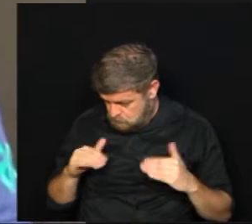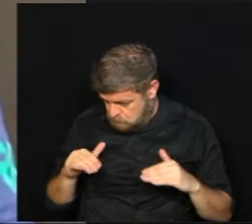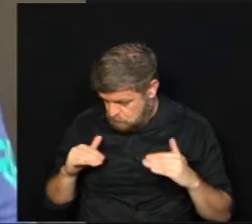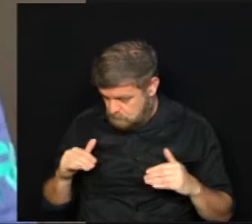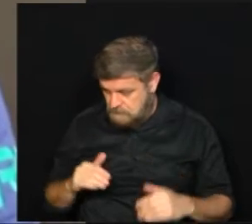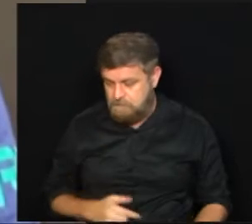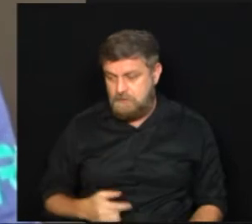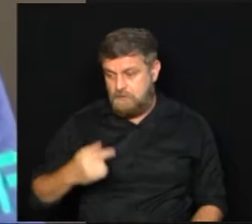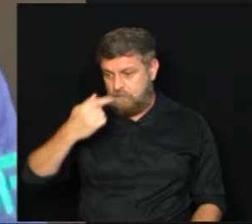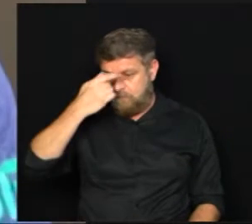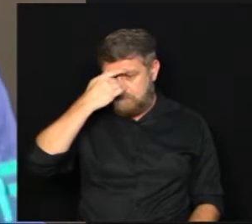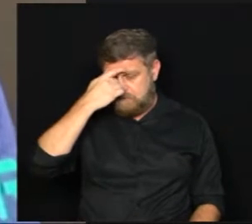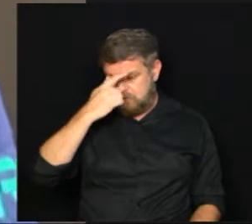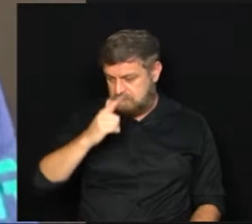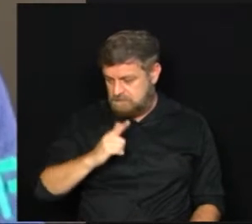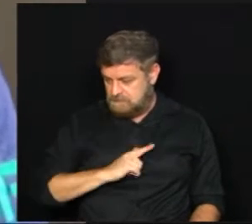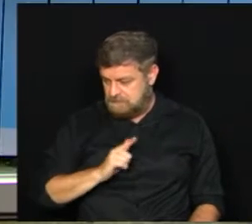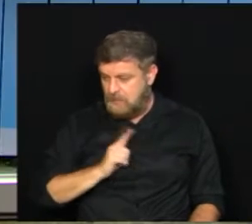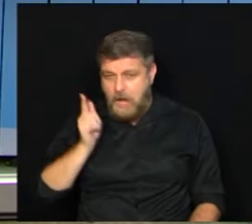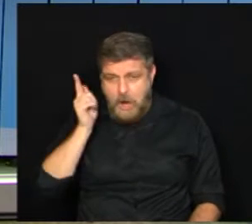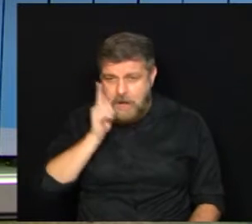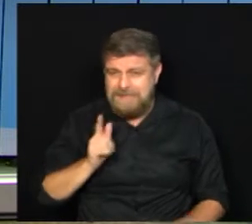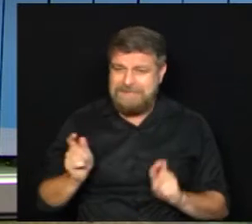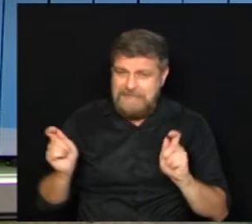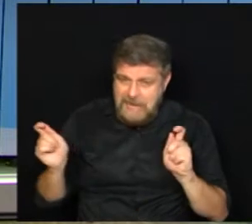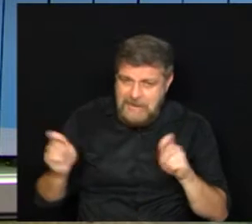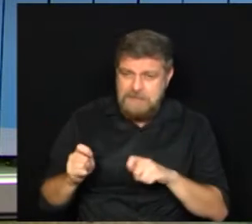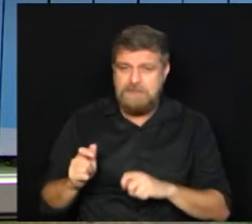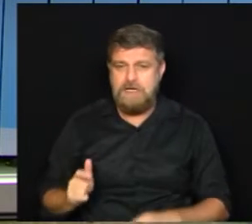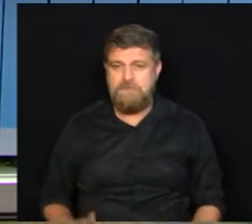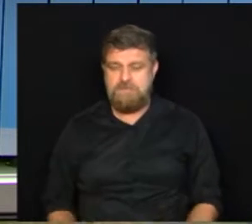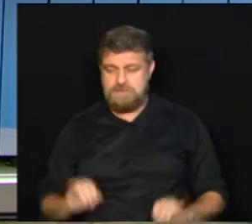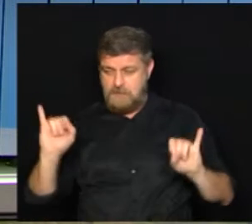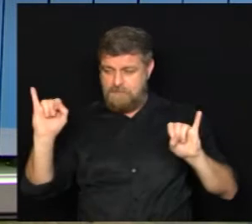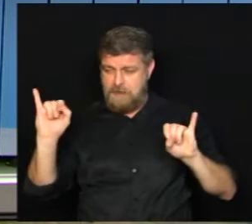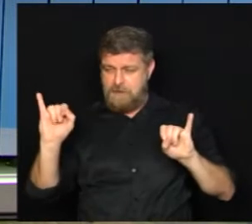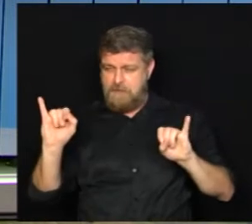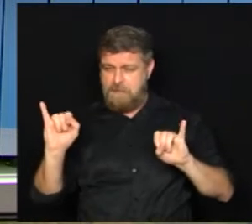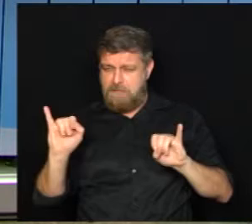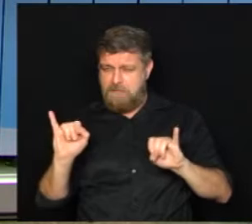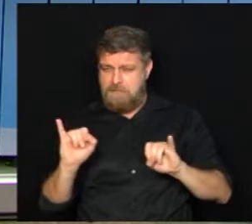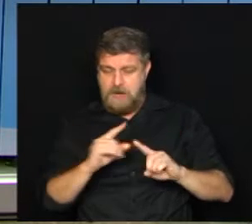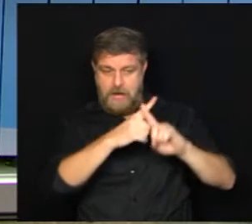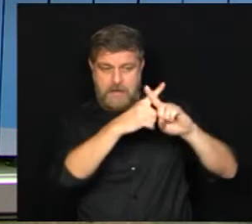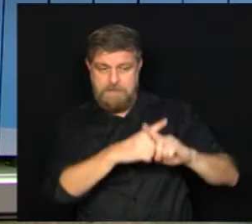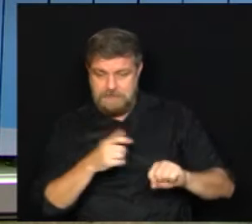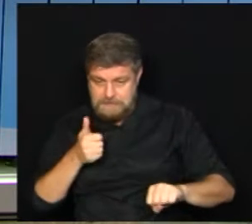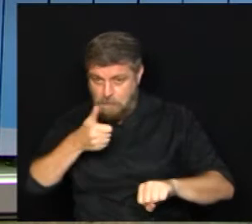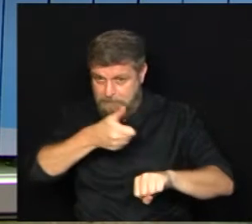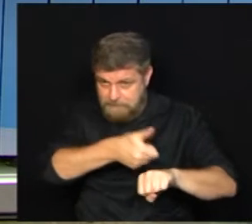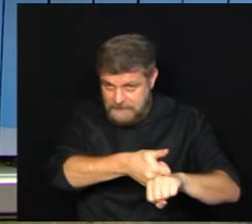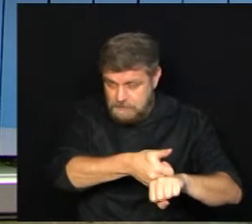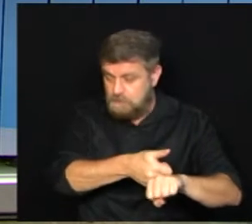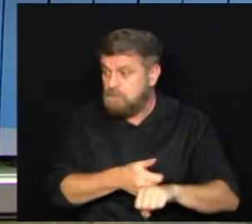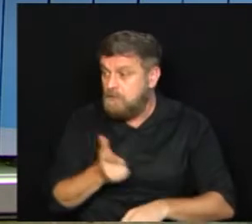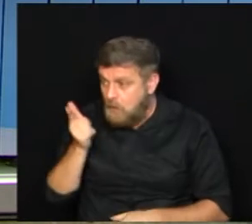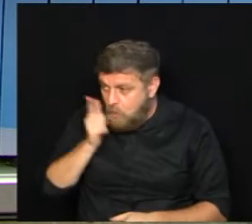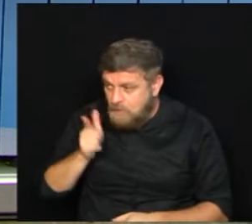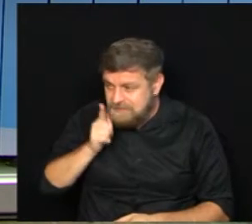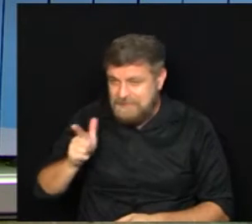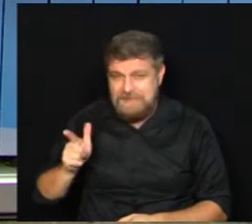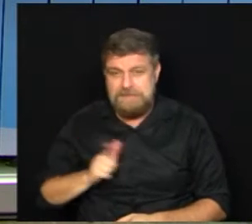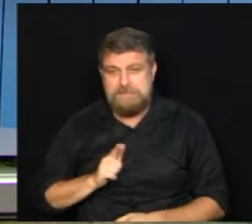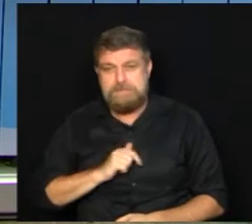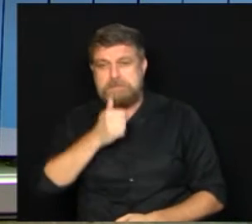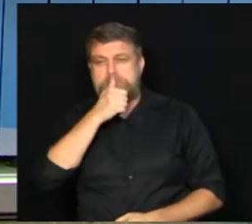essa consciência e você consegue diminuir o seu peso quando está chegando perto da competição, você tem que